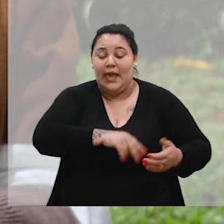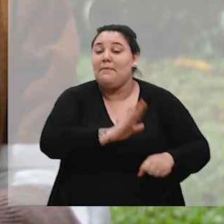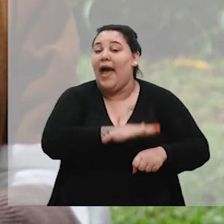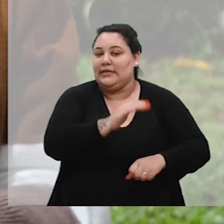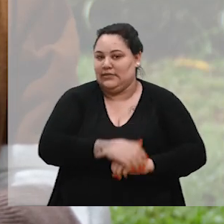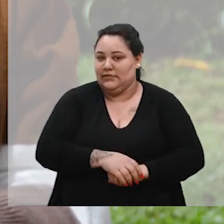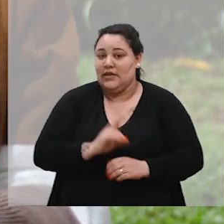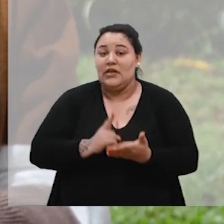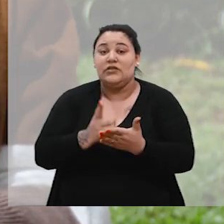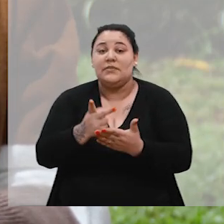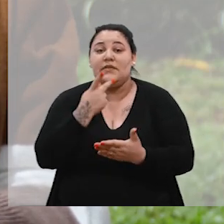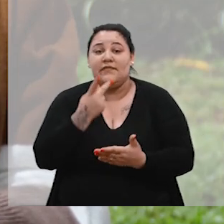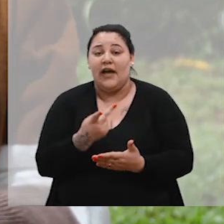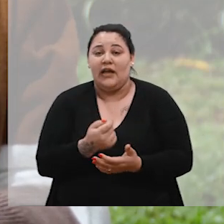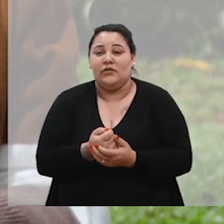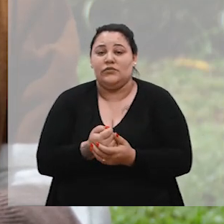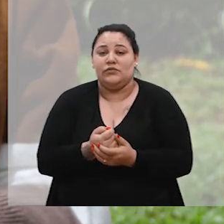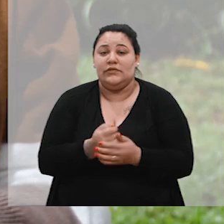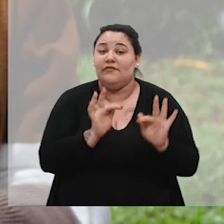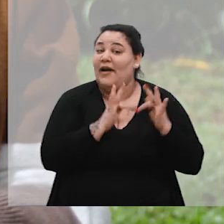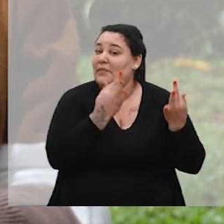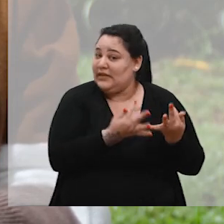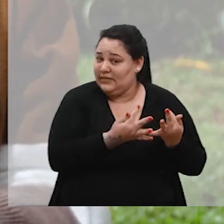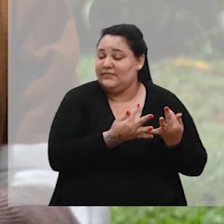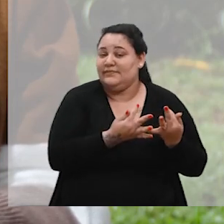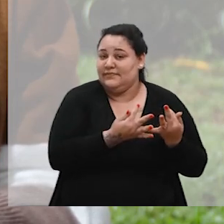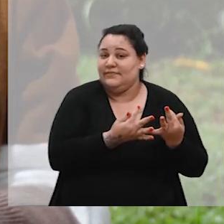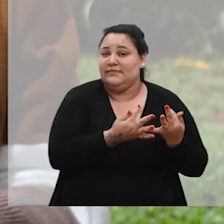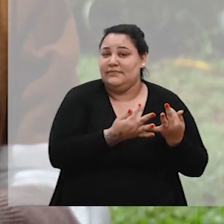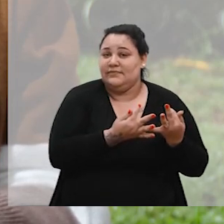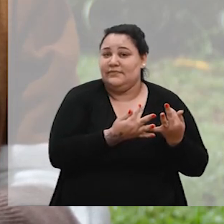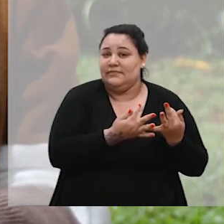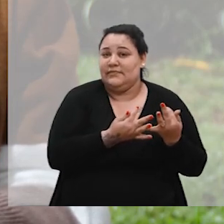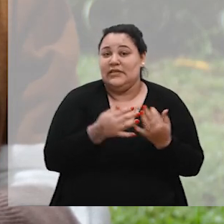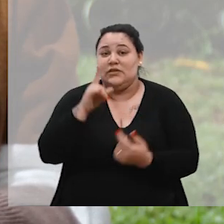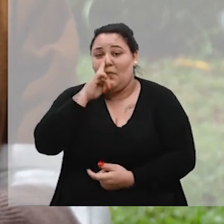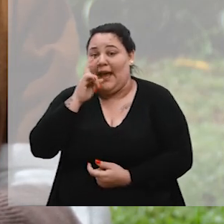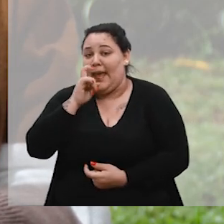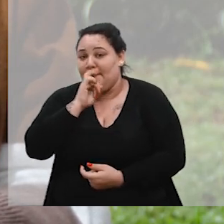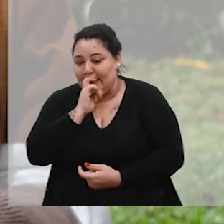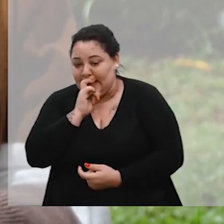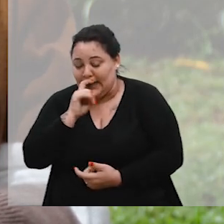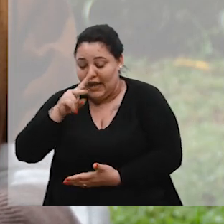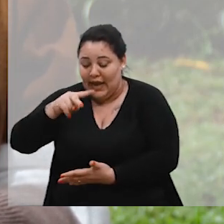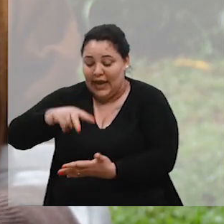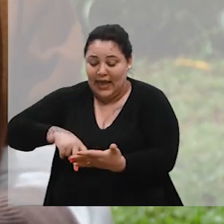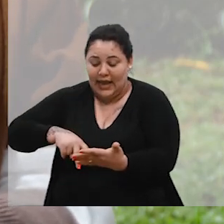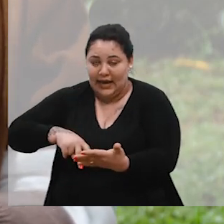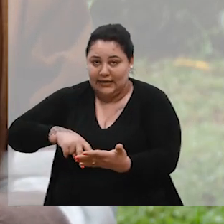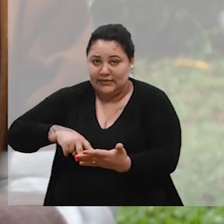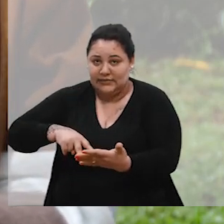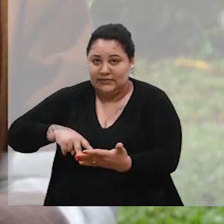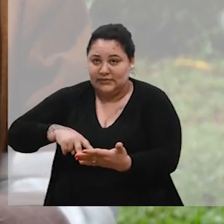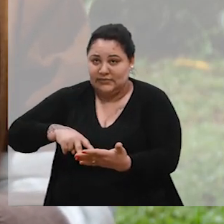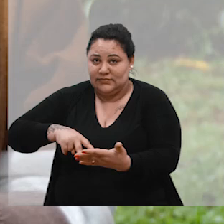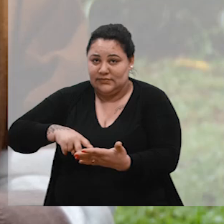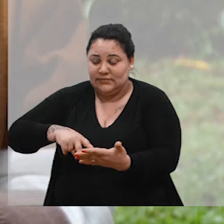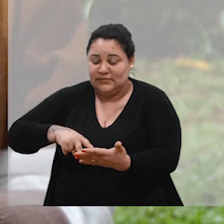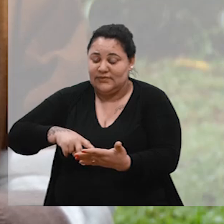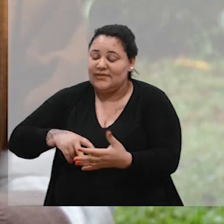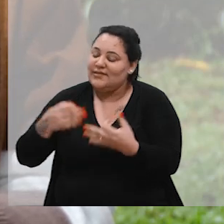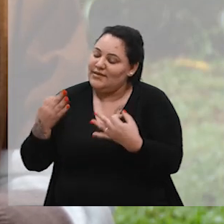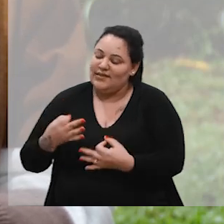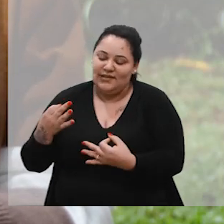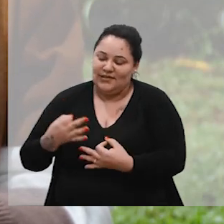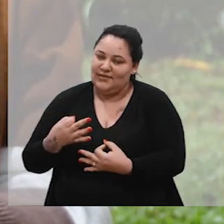Eu sempre penso em termos de família, né? Se o pai e a mãe são leitores, provavelmente os